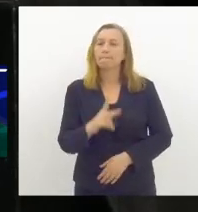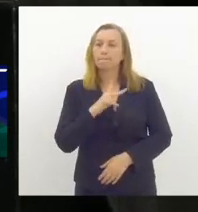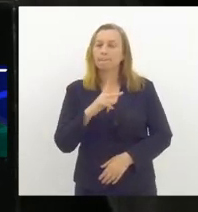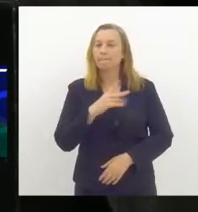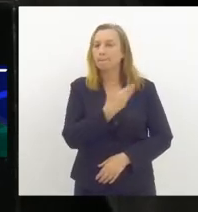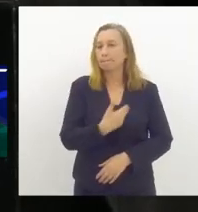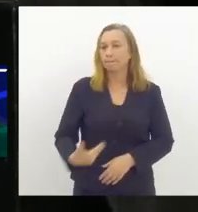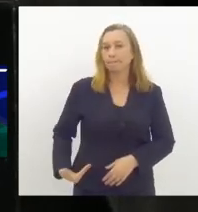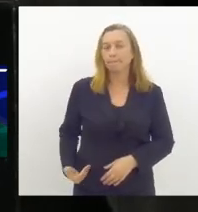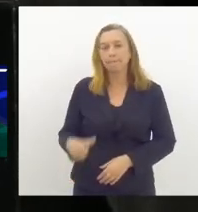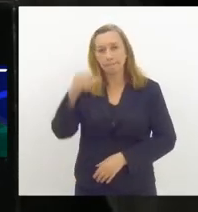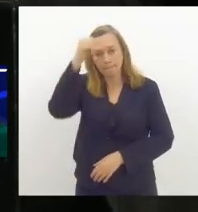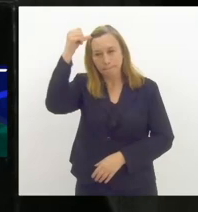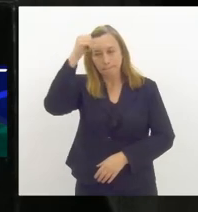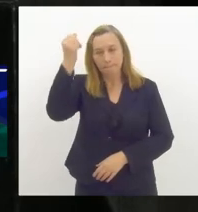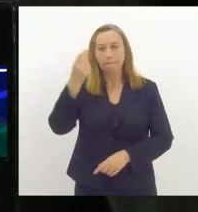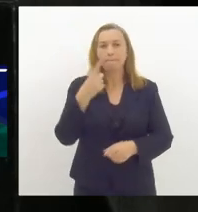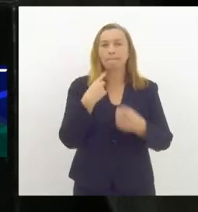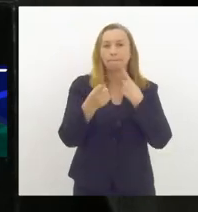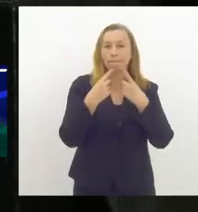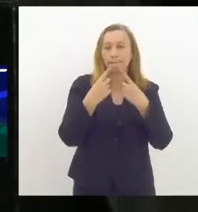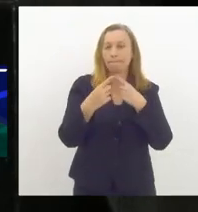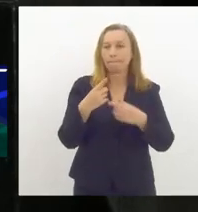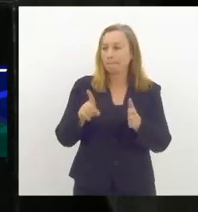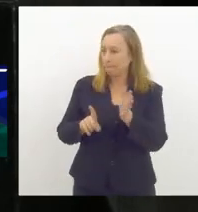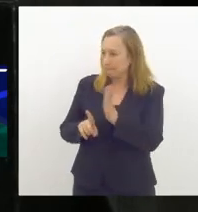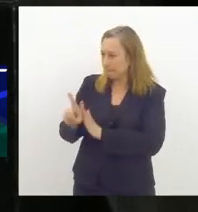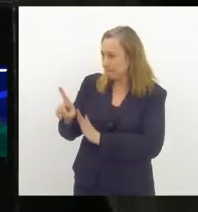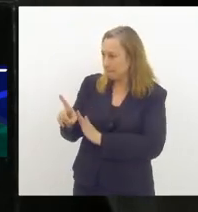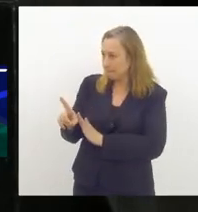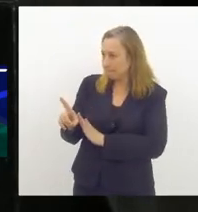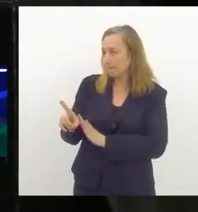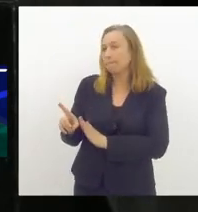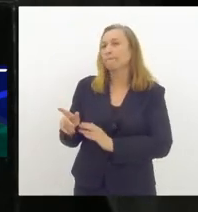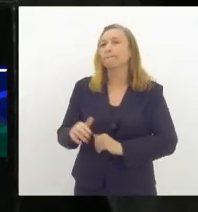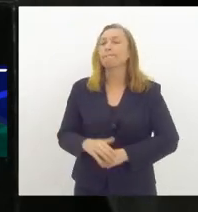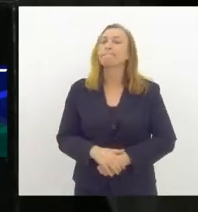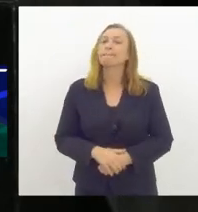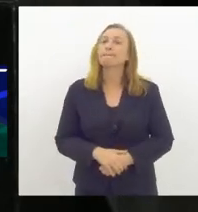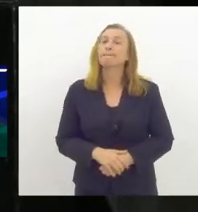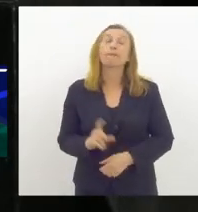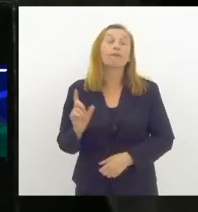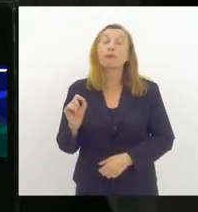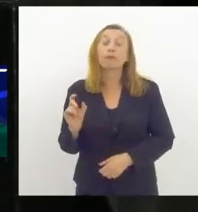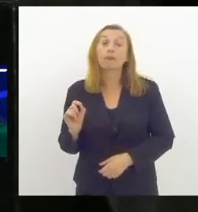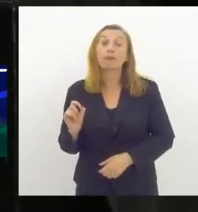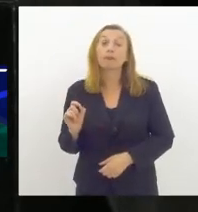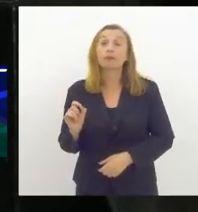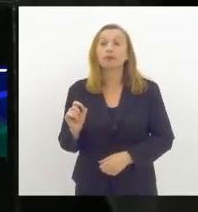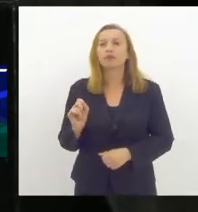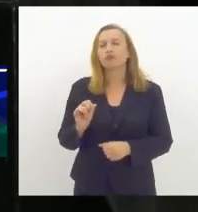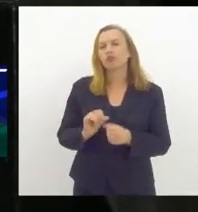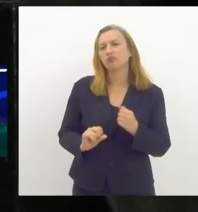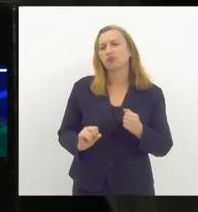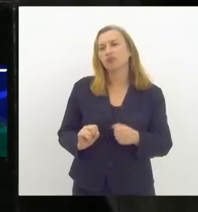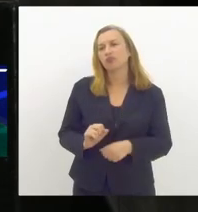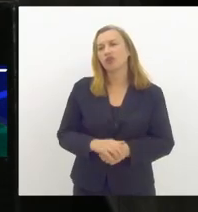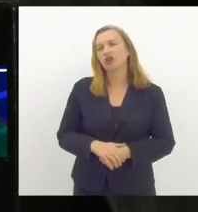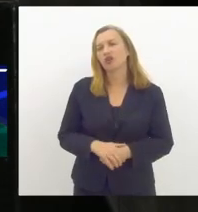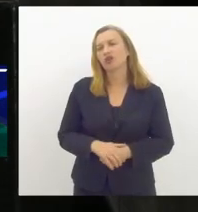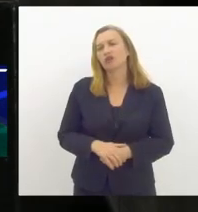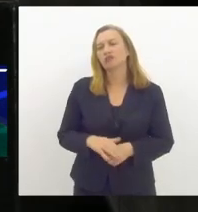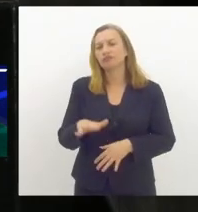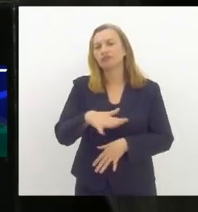próprio Governador Cláudio caixa um debate num dado momento perguntou aos seus interlocutores né o que faria em